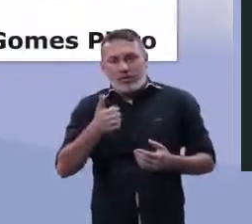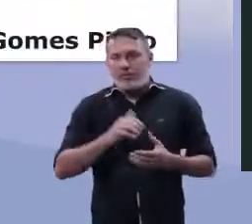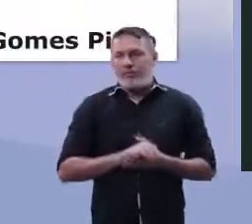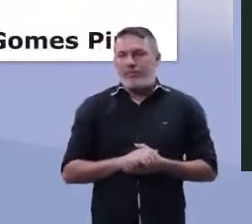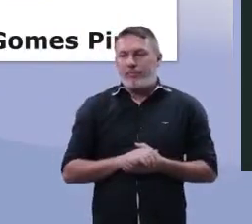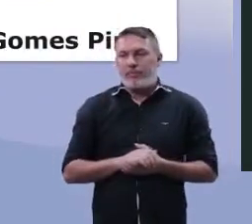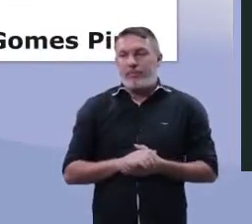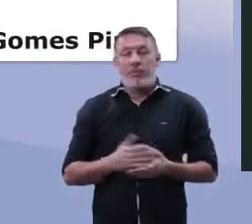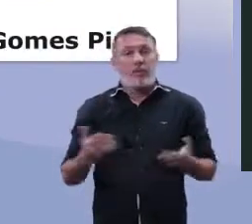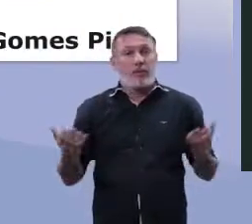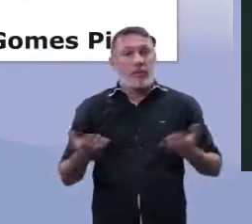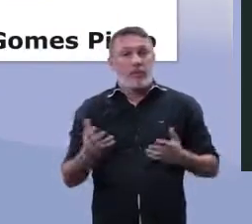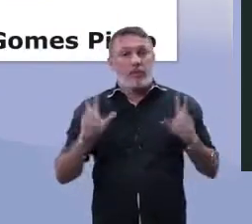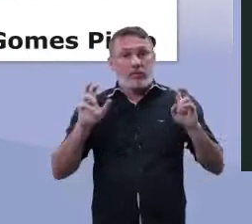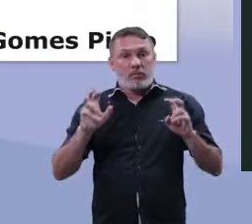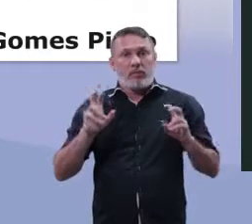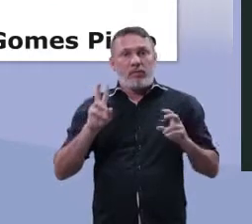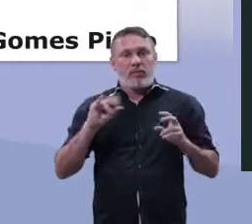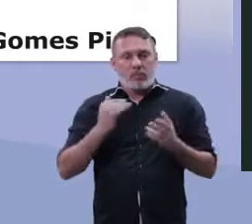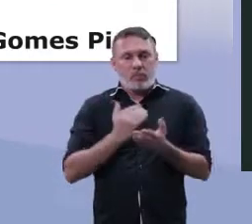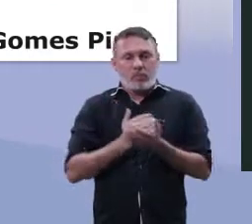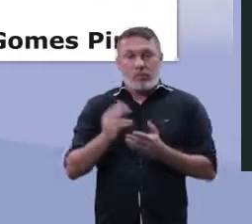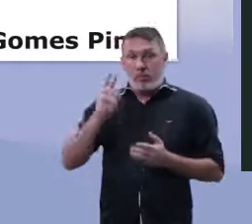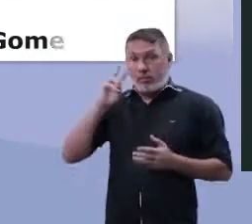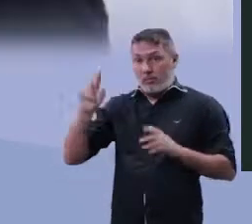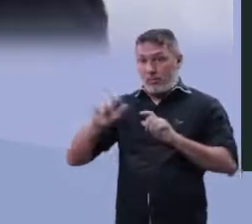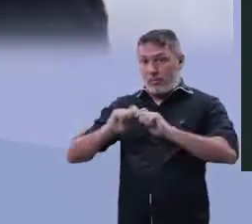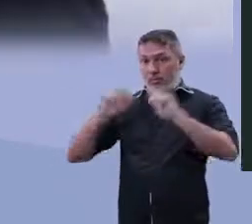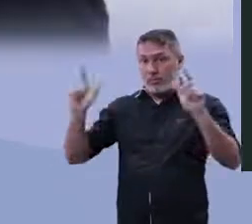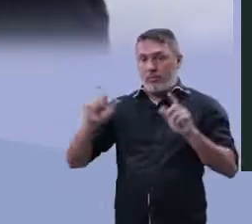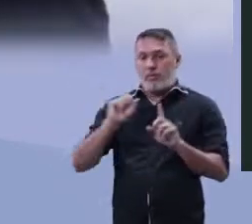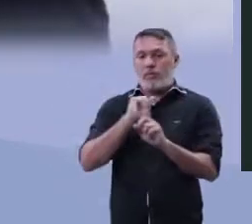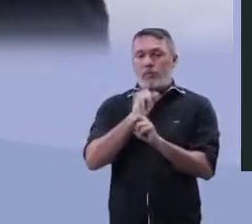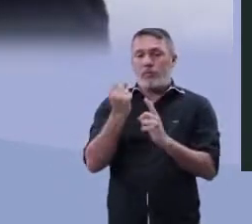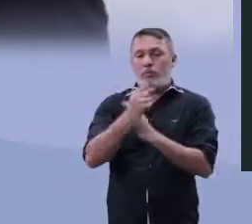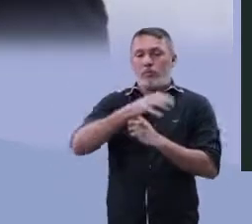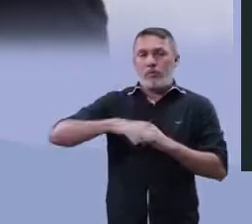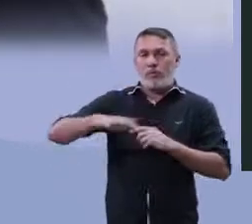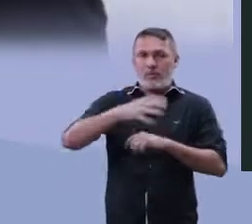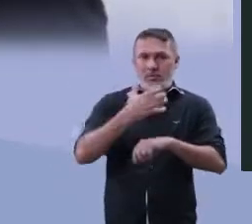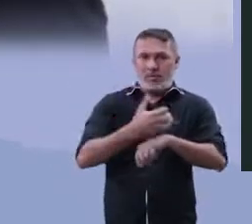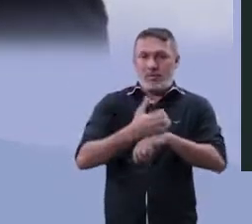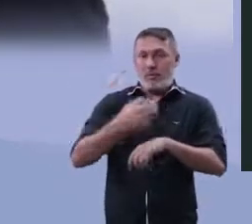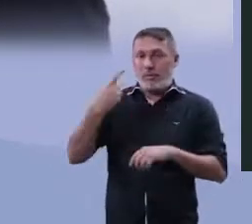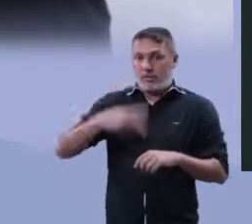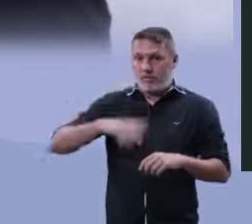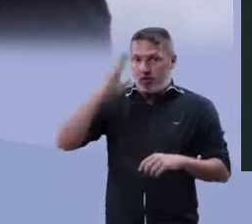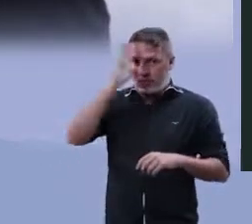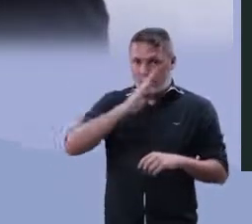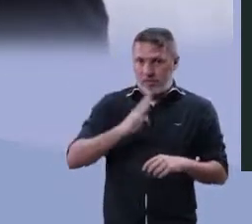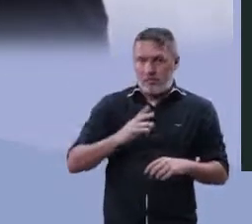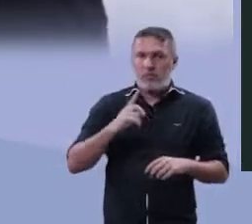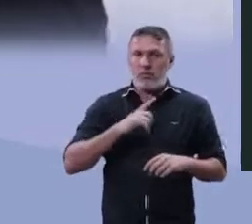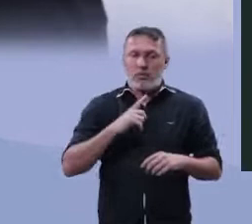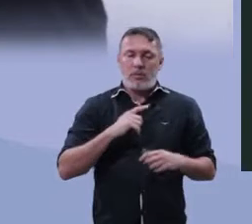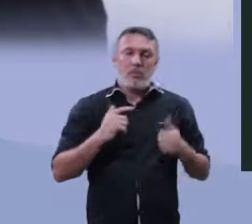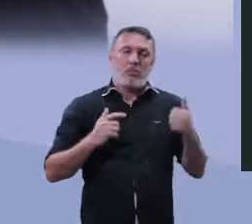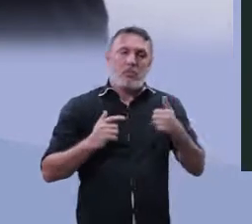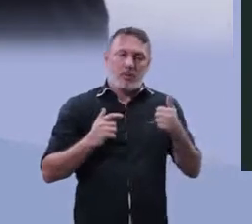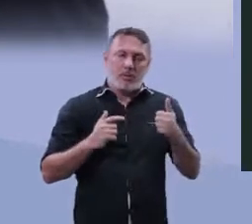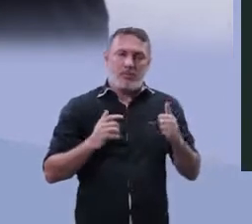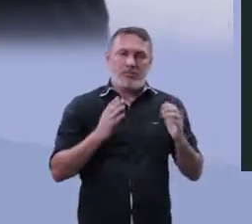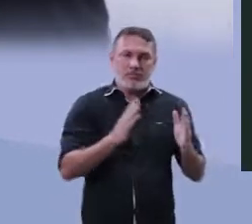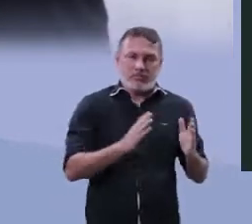Olá, tudo bem com vocês? Então, nós vamos trabalhar, como vocês podem ver, né, Sociologia no Brasil, parte um, parte 2.